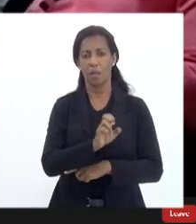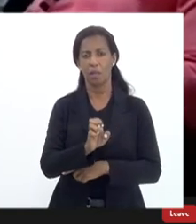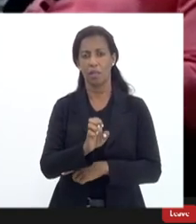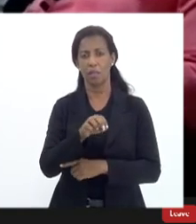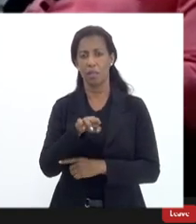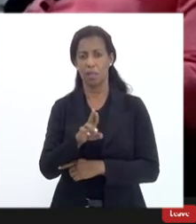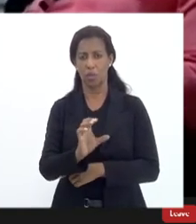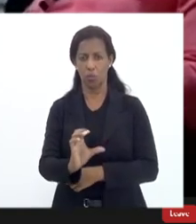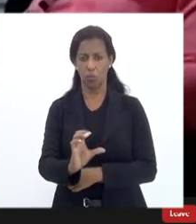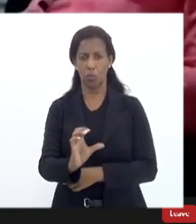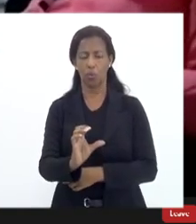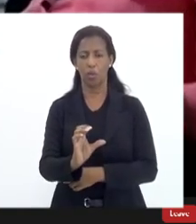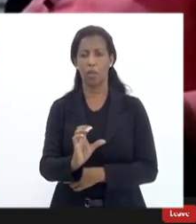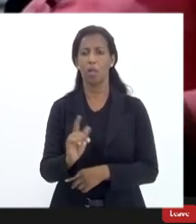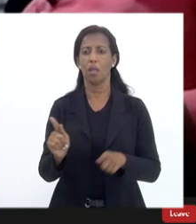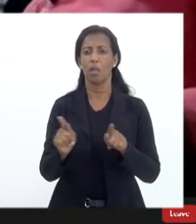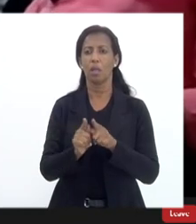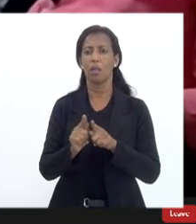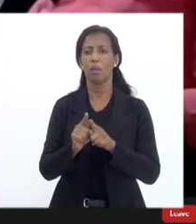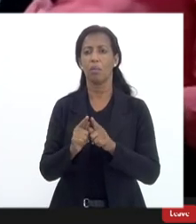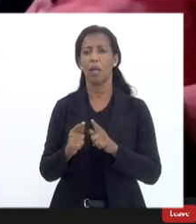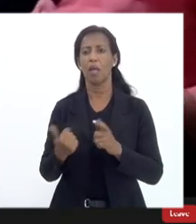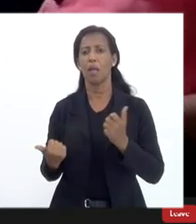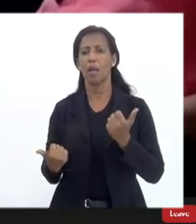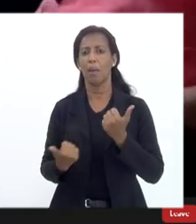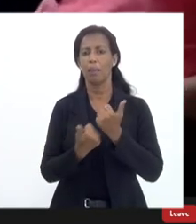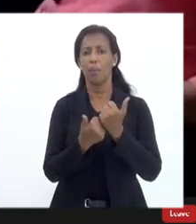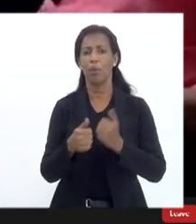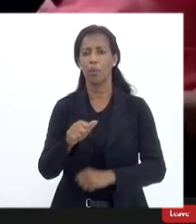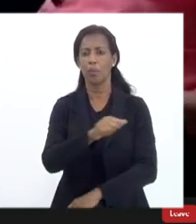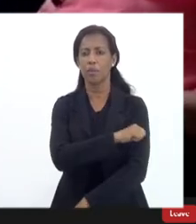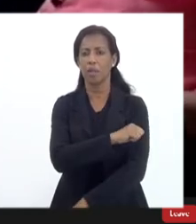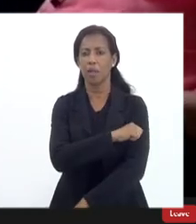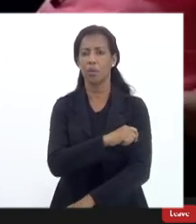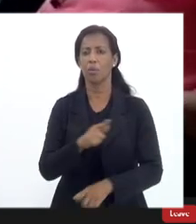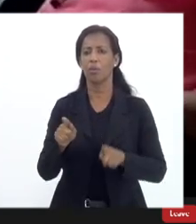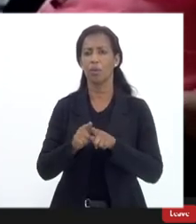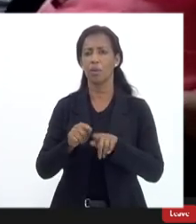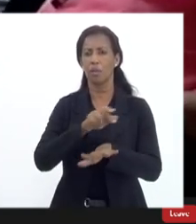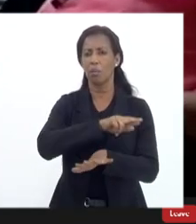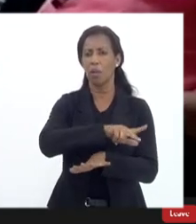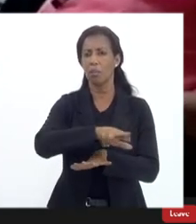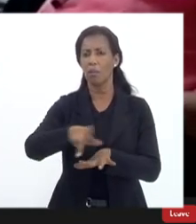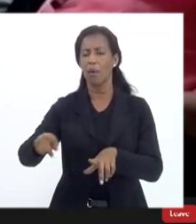providenciou o link patrocinado aos alunos e providenciou uma série de